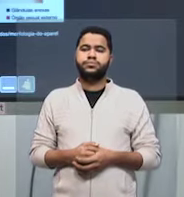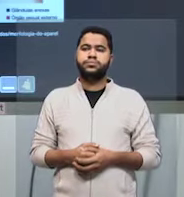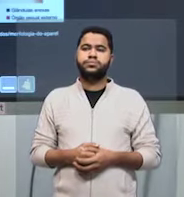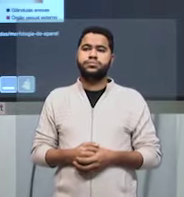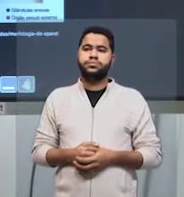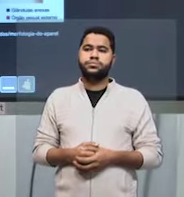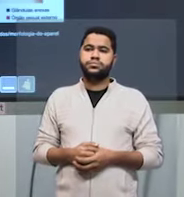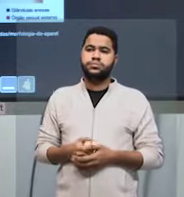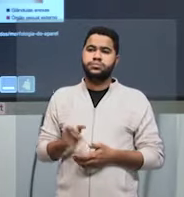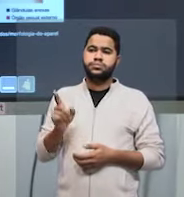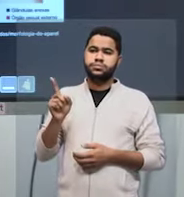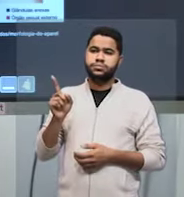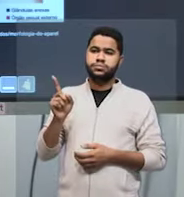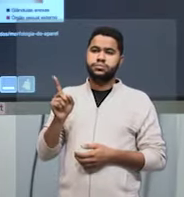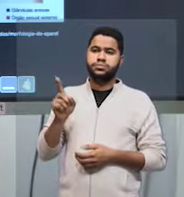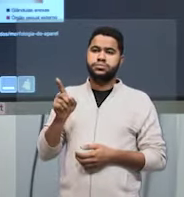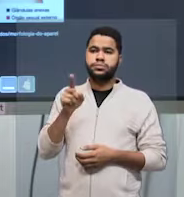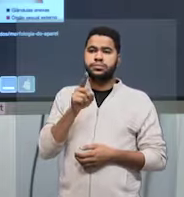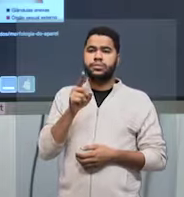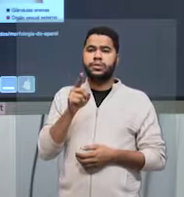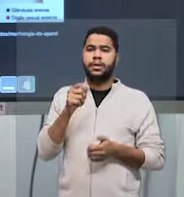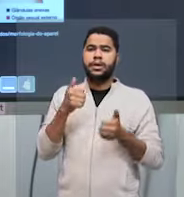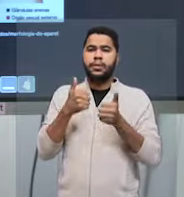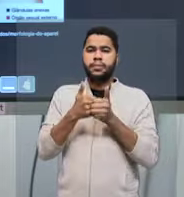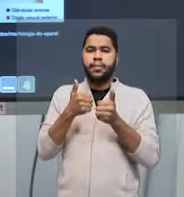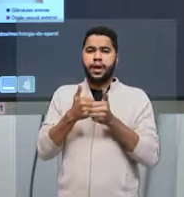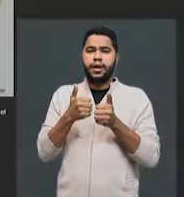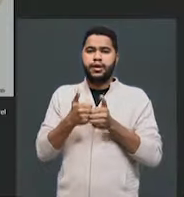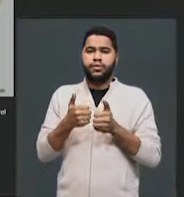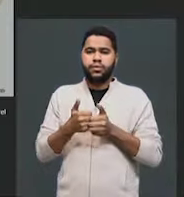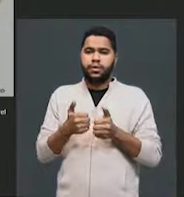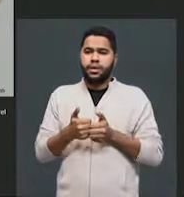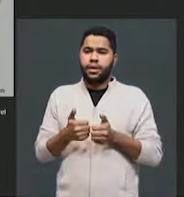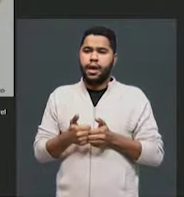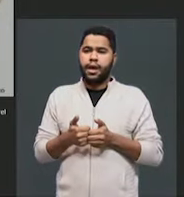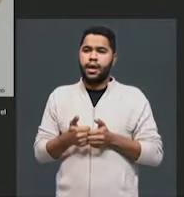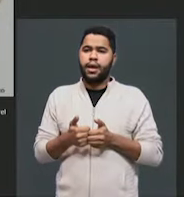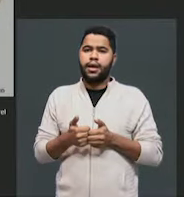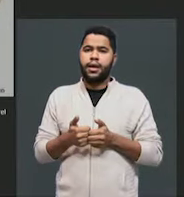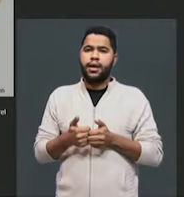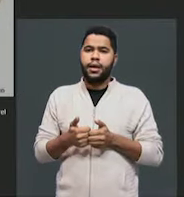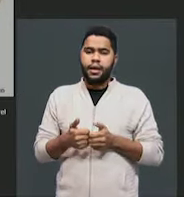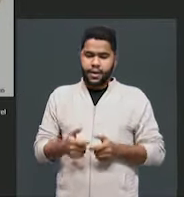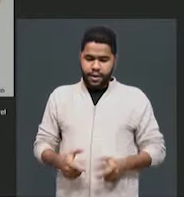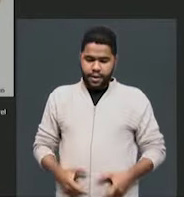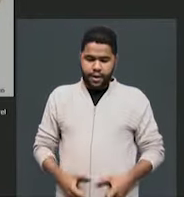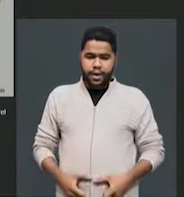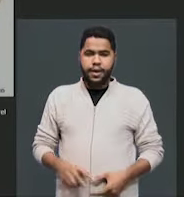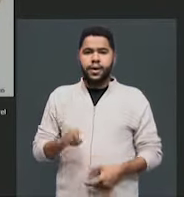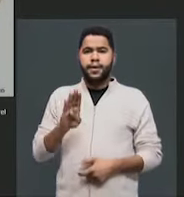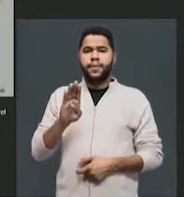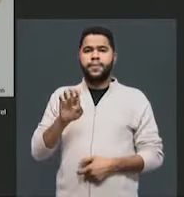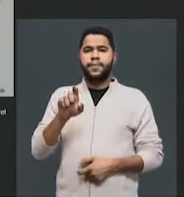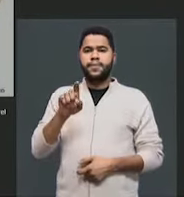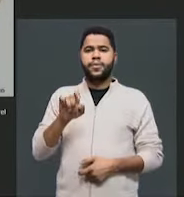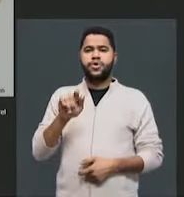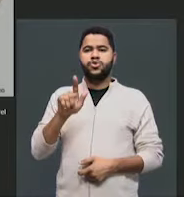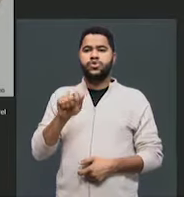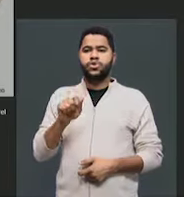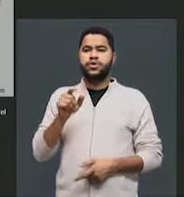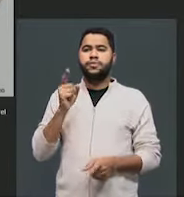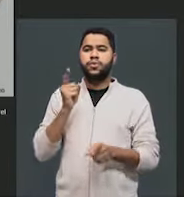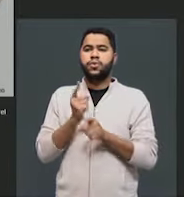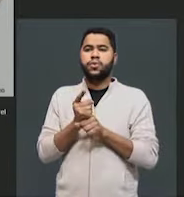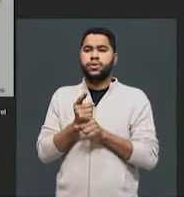aqui, ele vai entrar, vai passar ali próximo à bexiga e vai encontrar com glândulas.